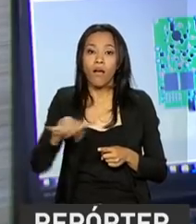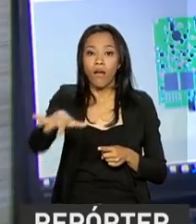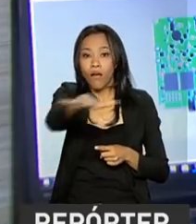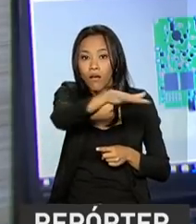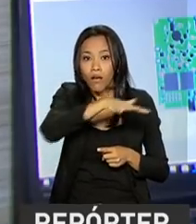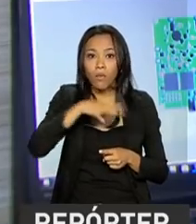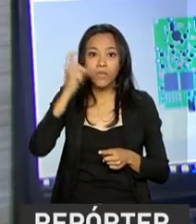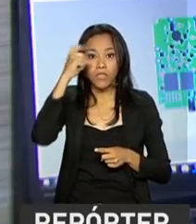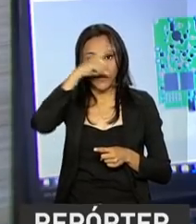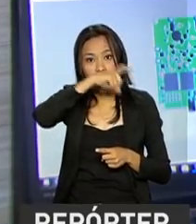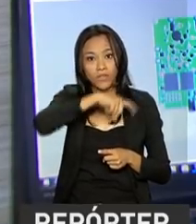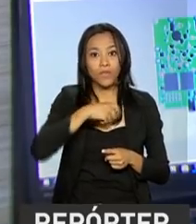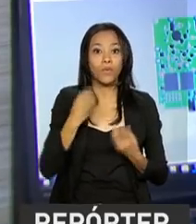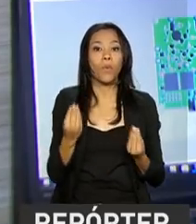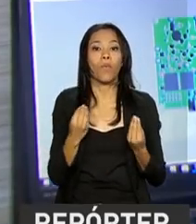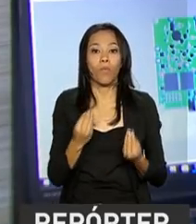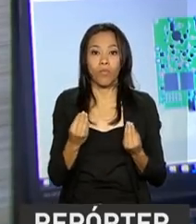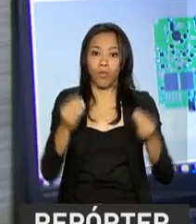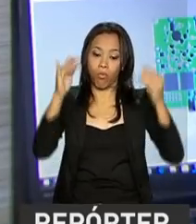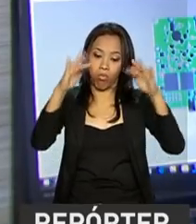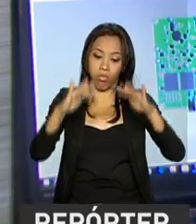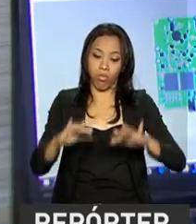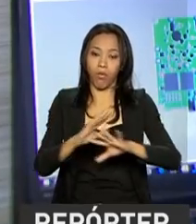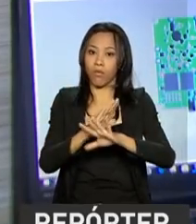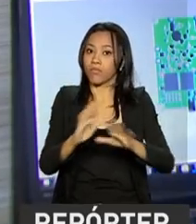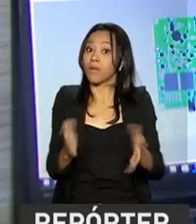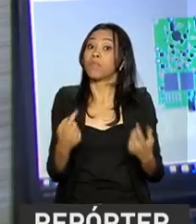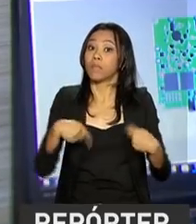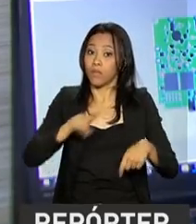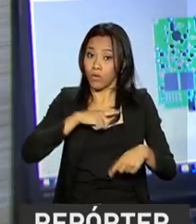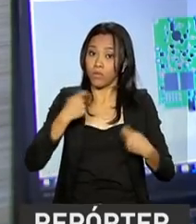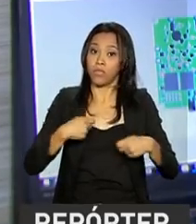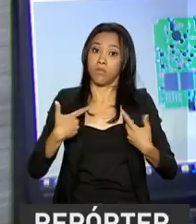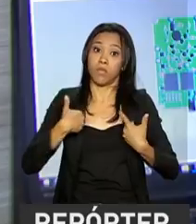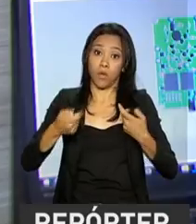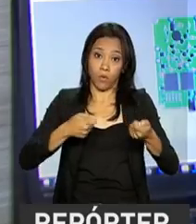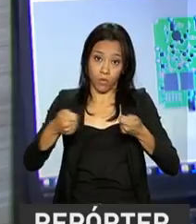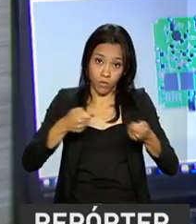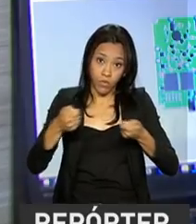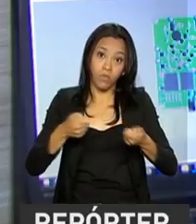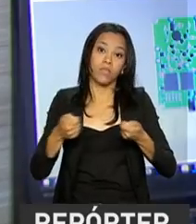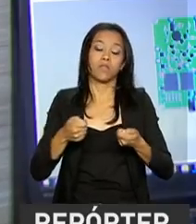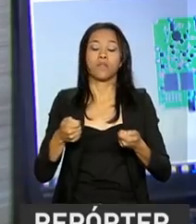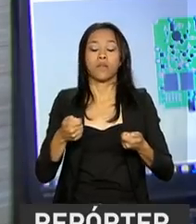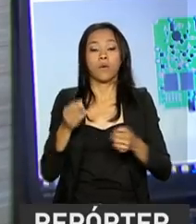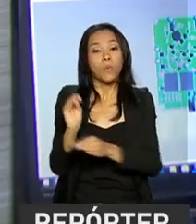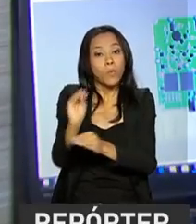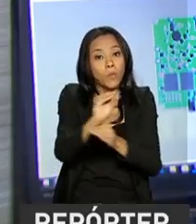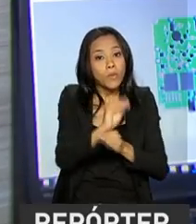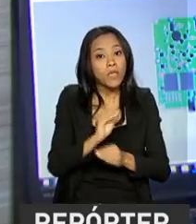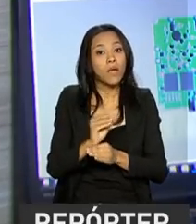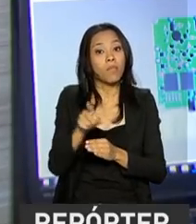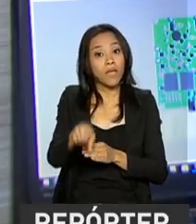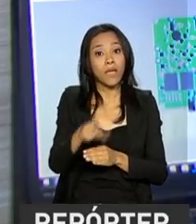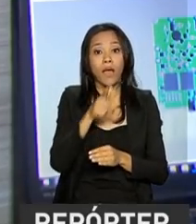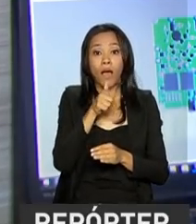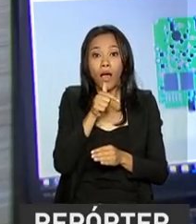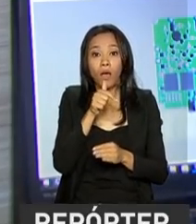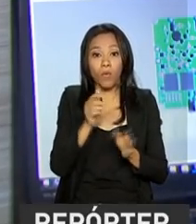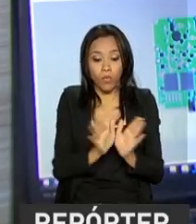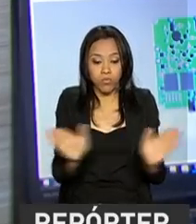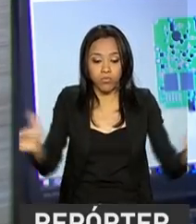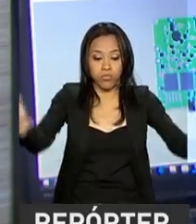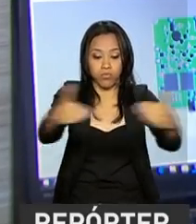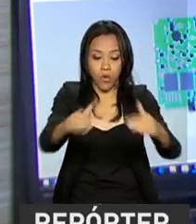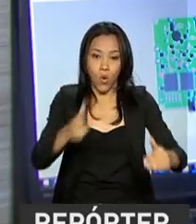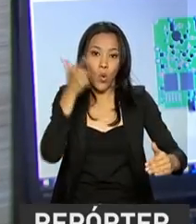sendo muito difícil. E precisamos então economizar para diminuir essa demanda, para a gente conseguir aí fazer com que o reservatório atinja o seu